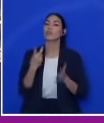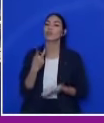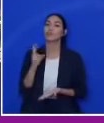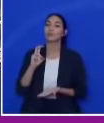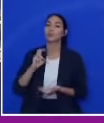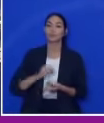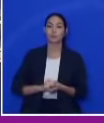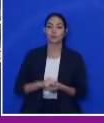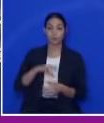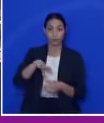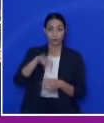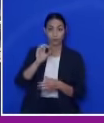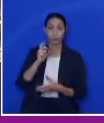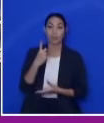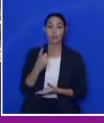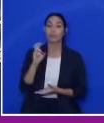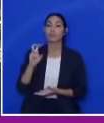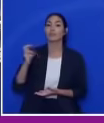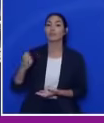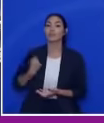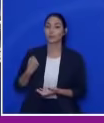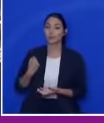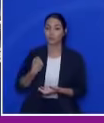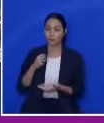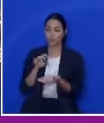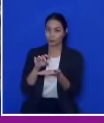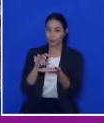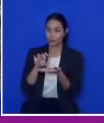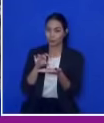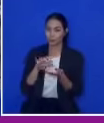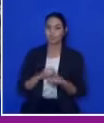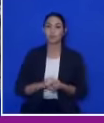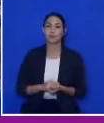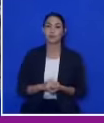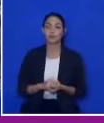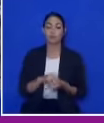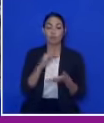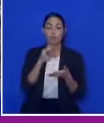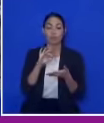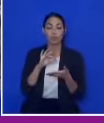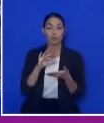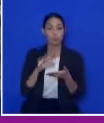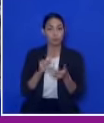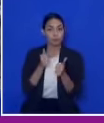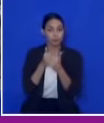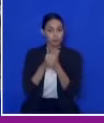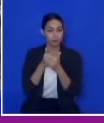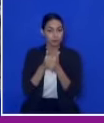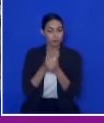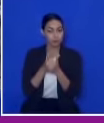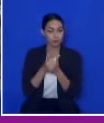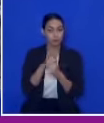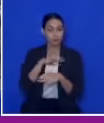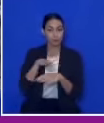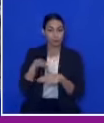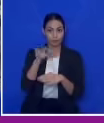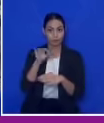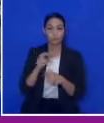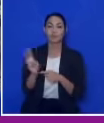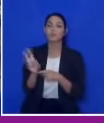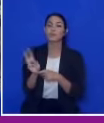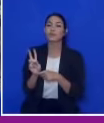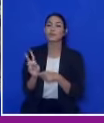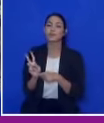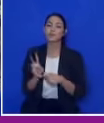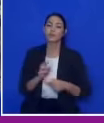a 25. Dele sortearemos as 15 dezenas da Loto Fácil. E para conferir de perto cada detalhe do nosso sorteio, eu